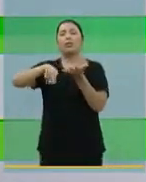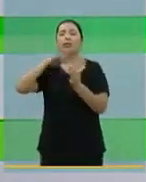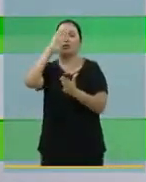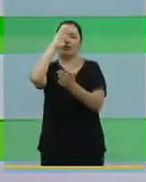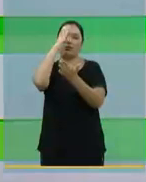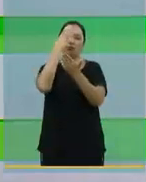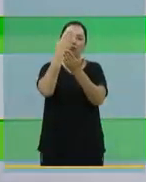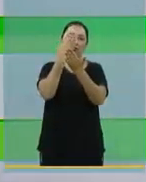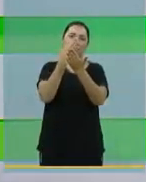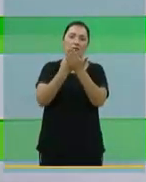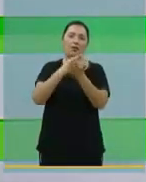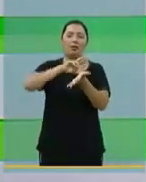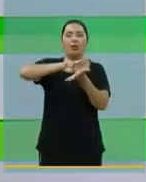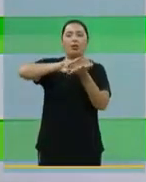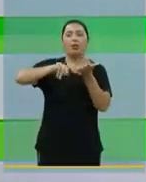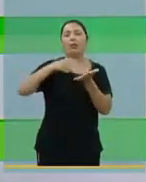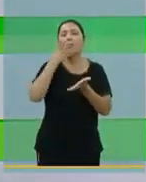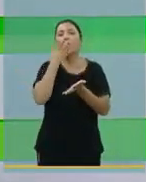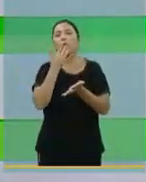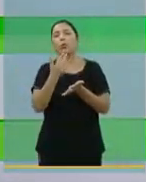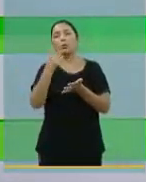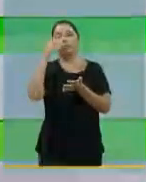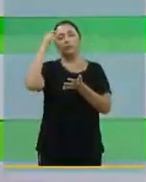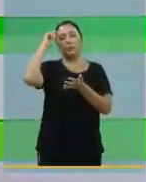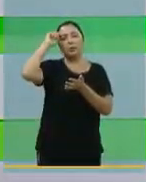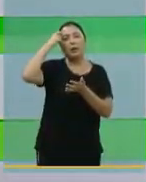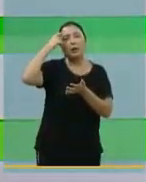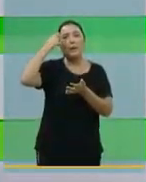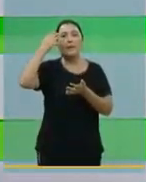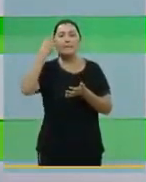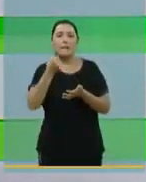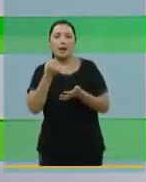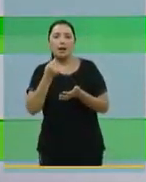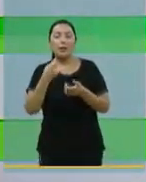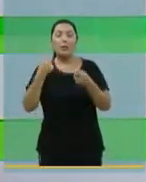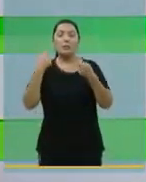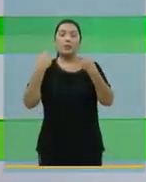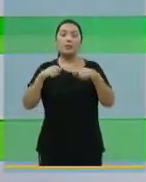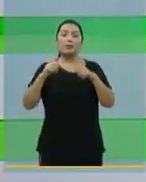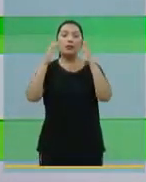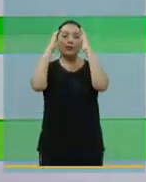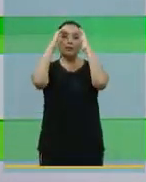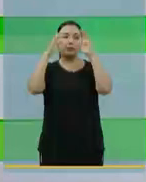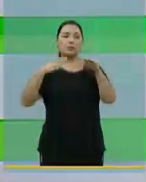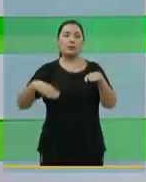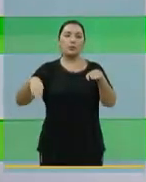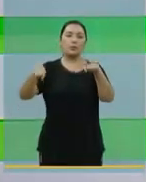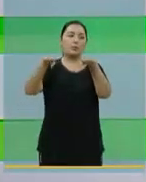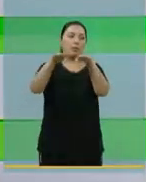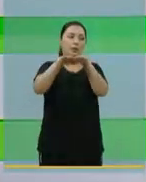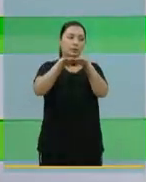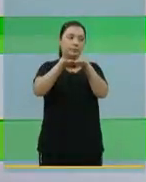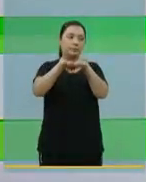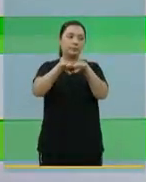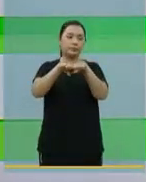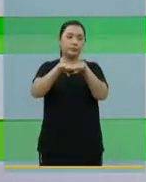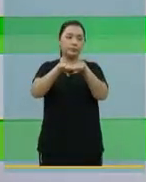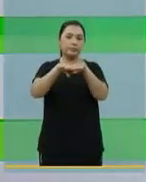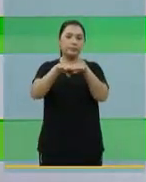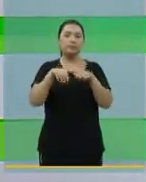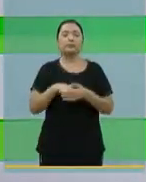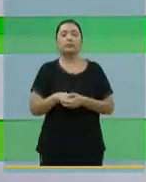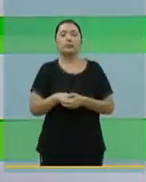de várias raças e obviamente esse respeito à igualdade é essencial não só em relação